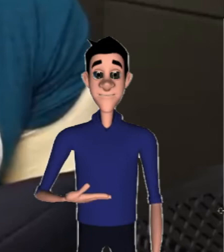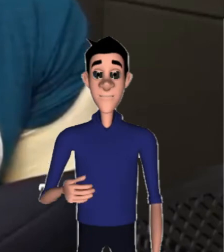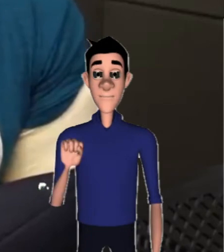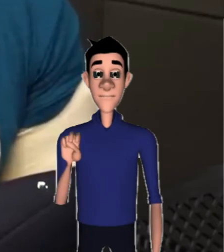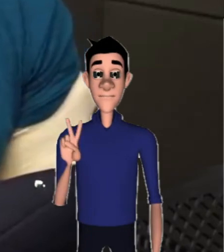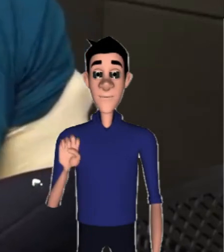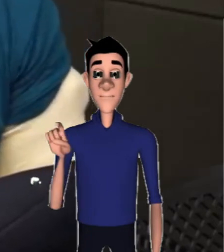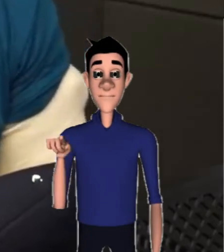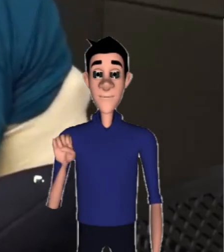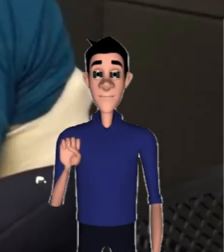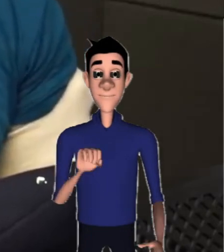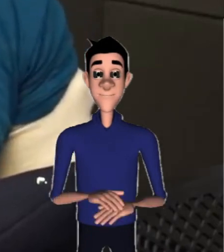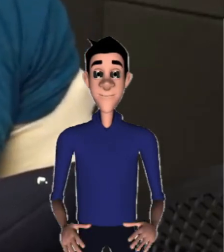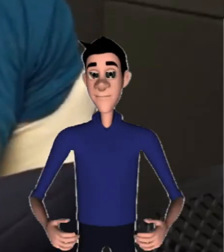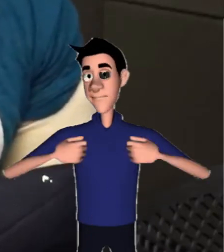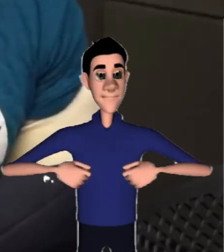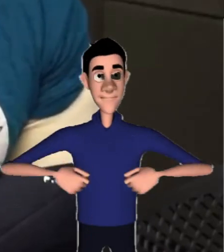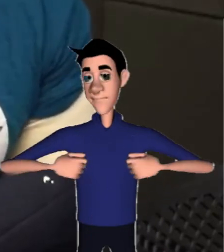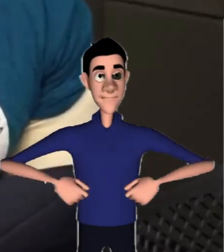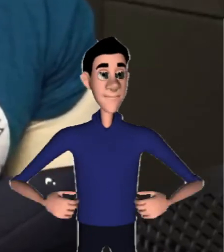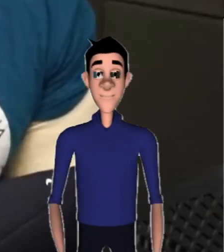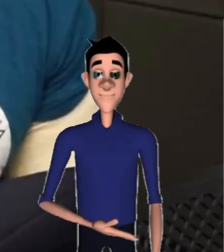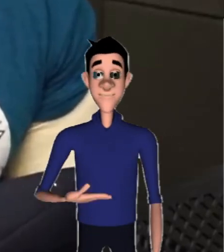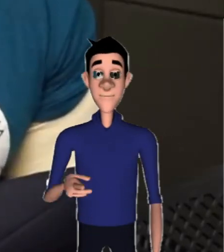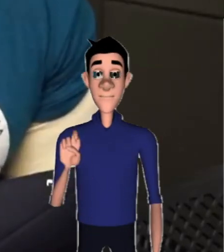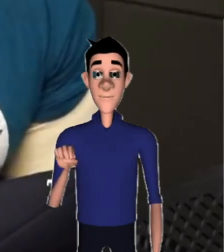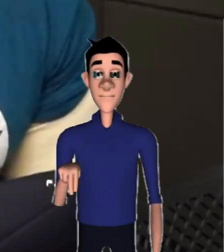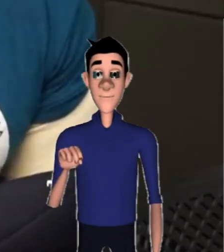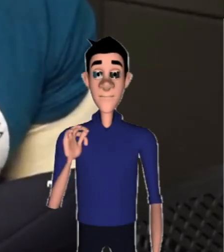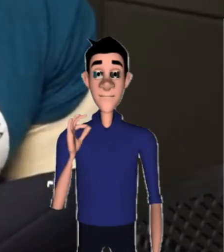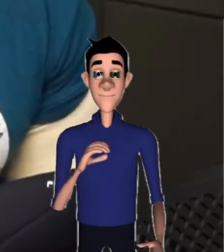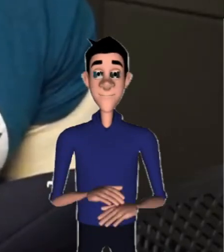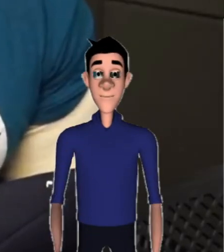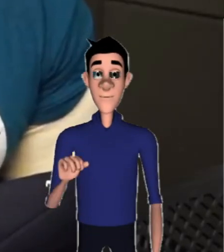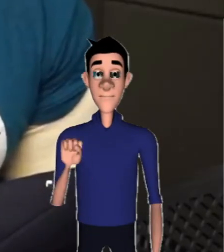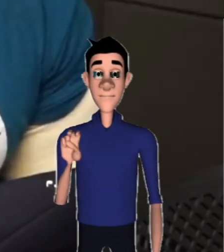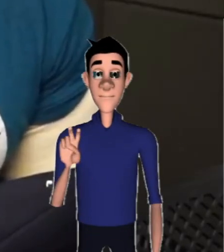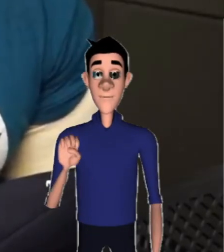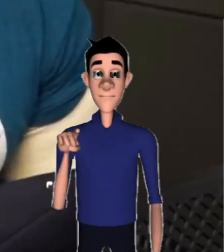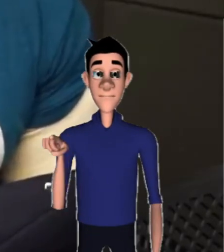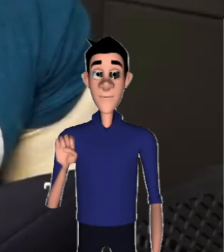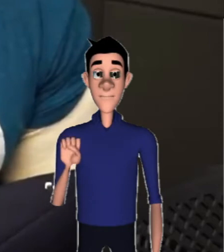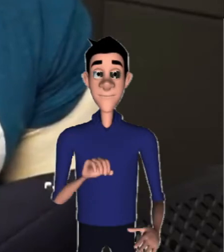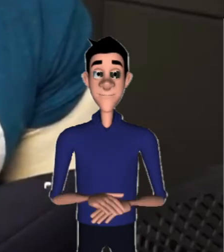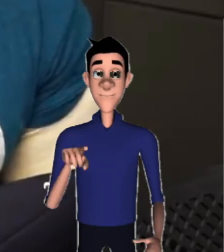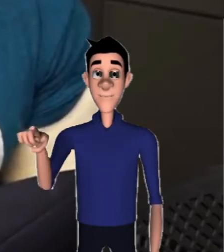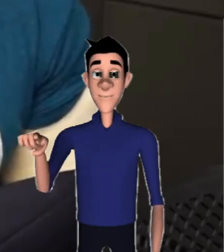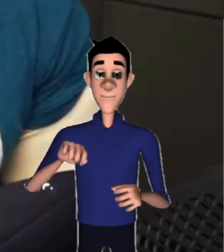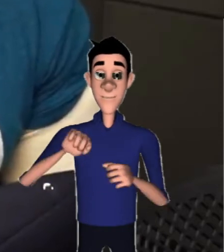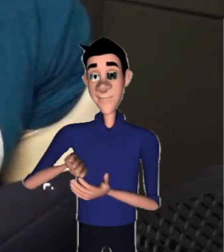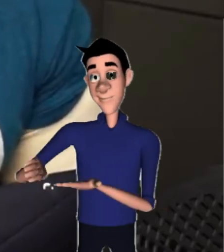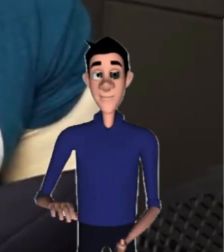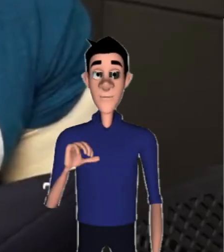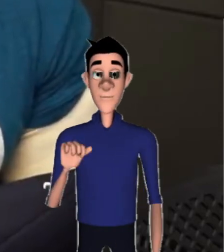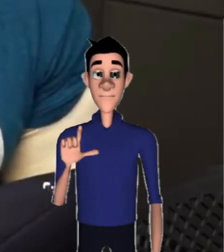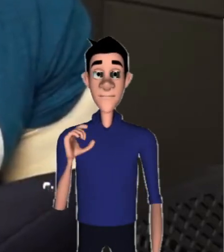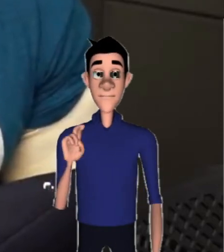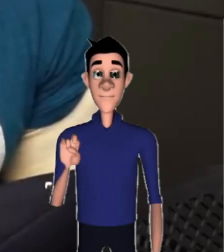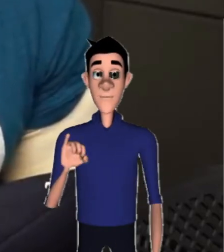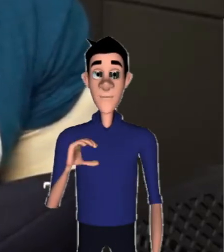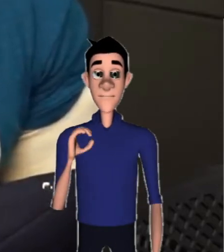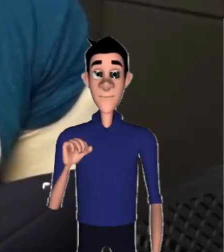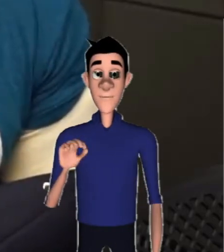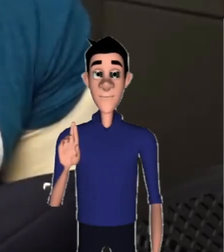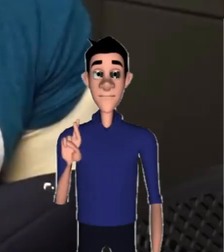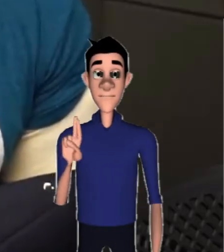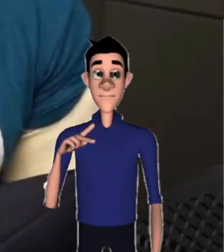400 calorias para você ferrar seu metabolismo. É só você criar um degradê, só você criar um gradiente calórico muito abrupto que